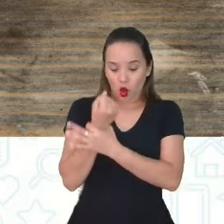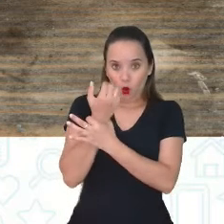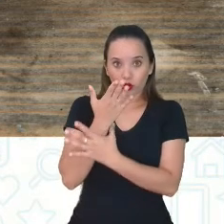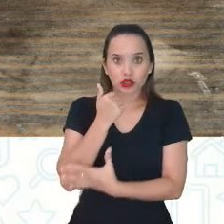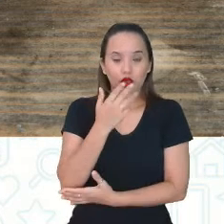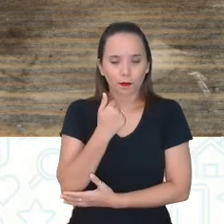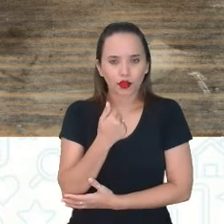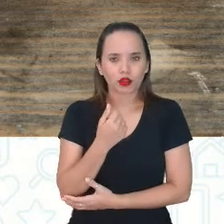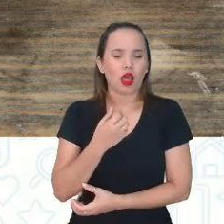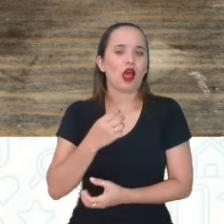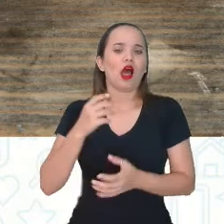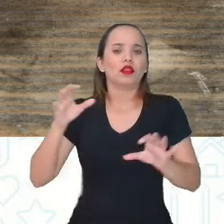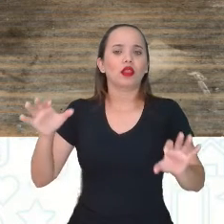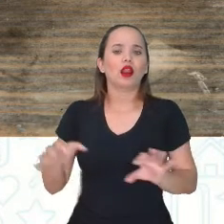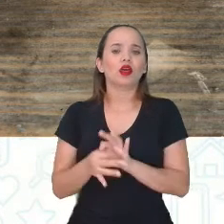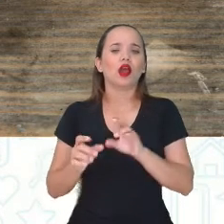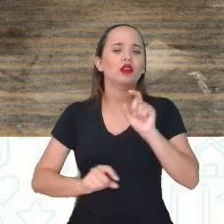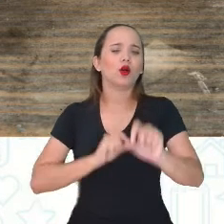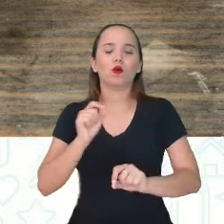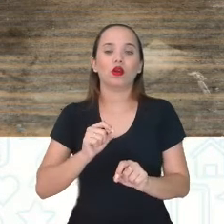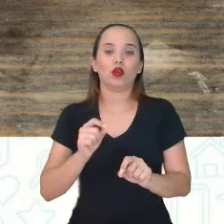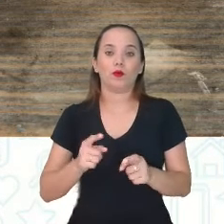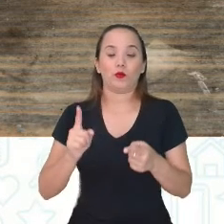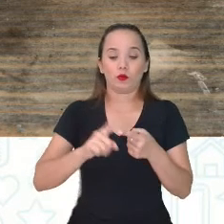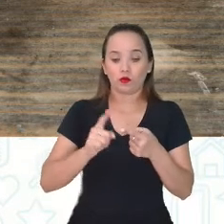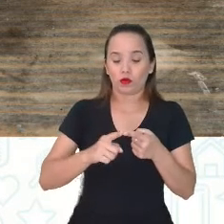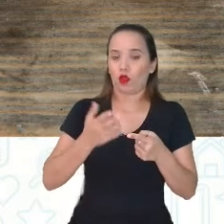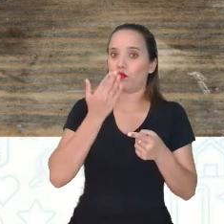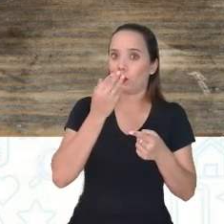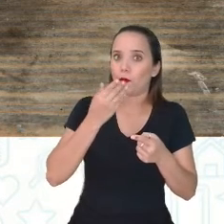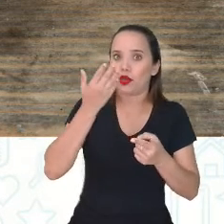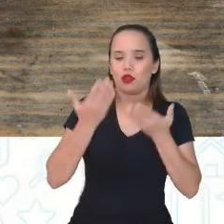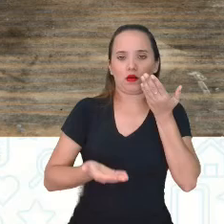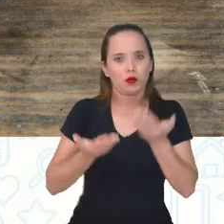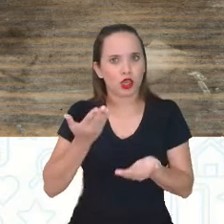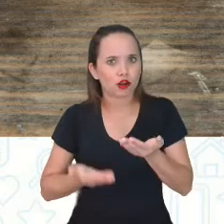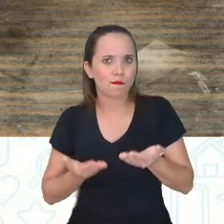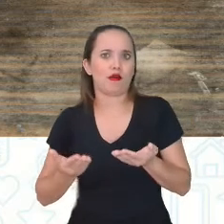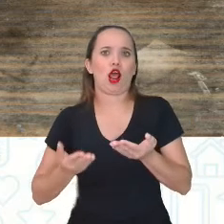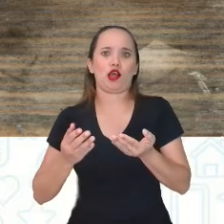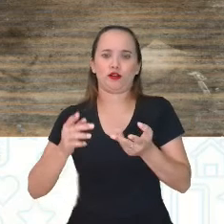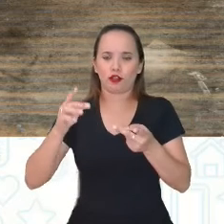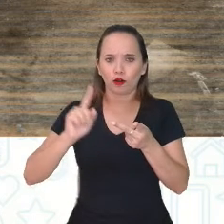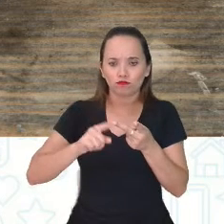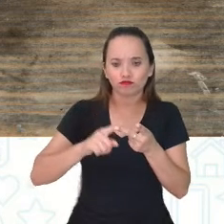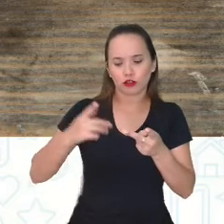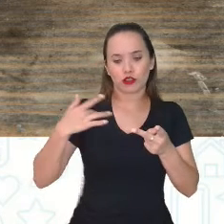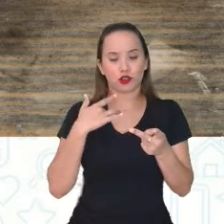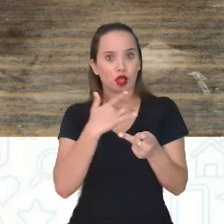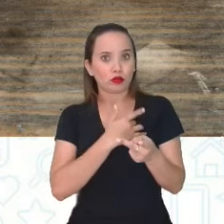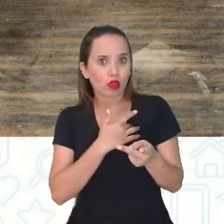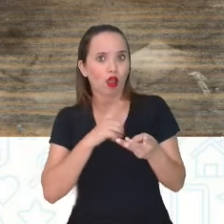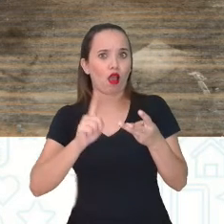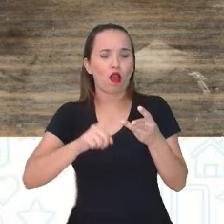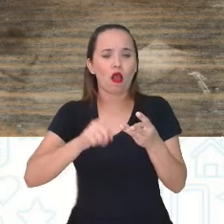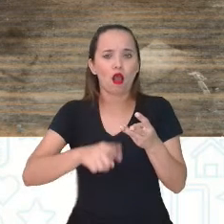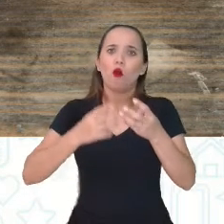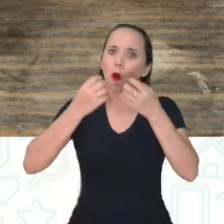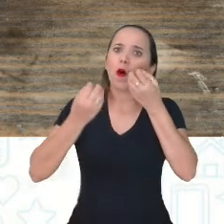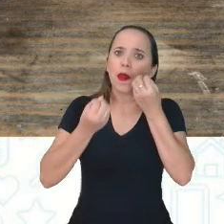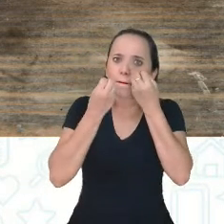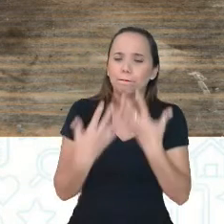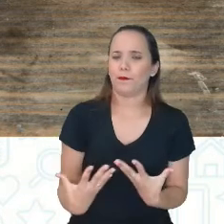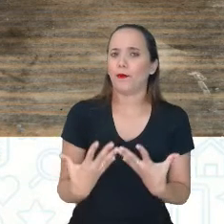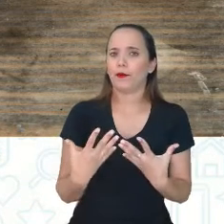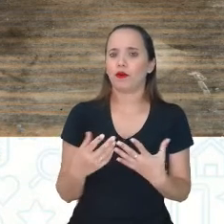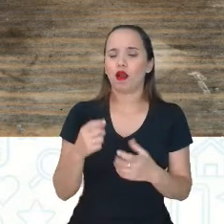alimentação balanceada, equilibrada e saudável, né? Que muitas vezes tem acesso a um determinado alimento,